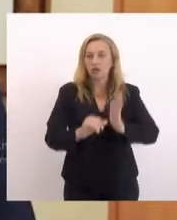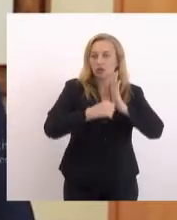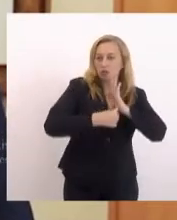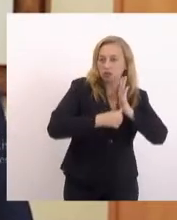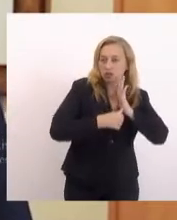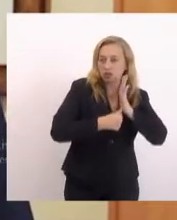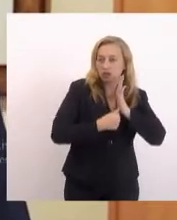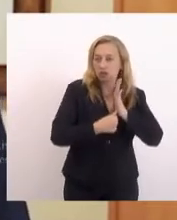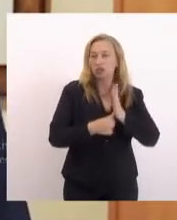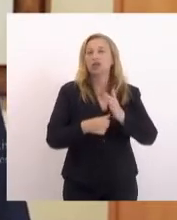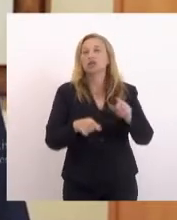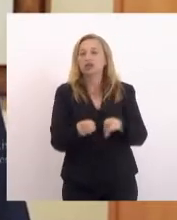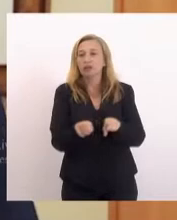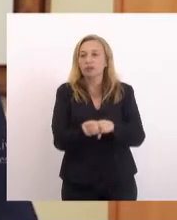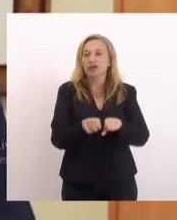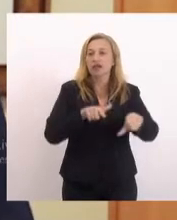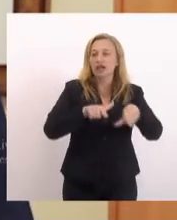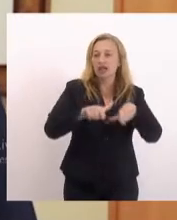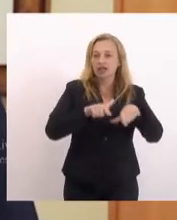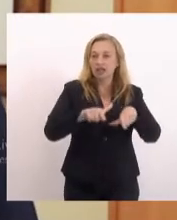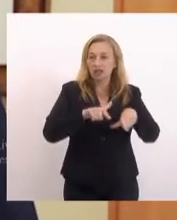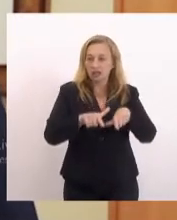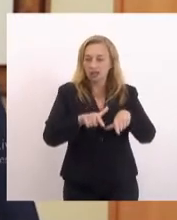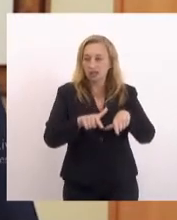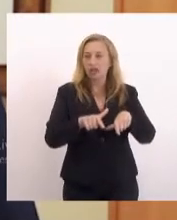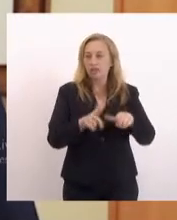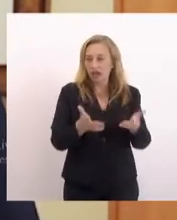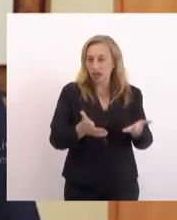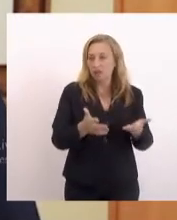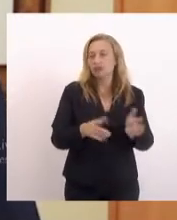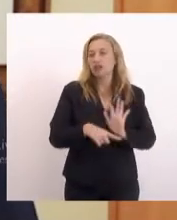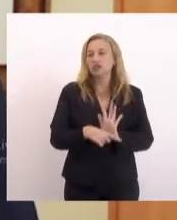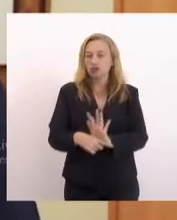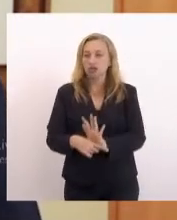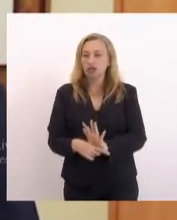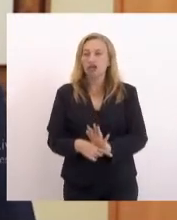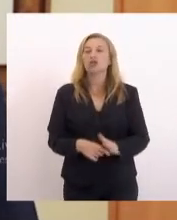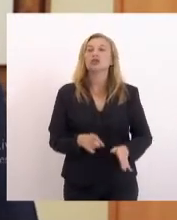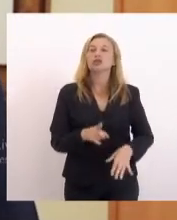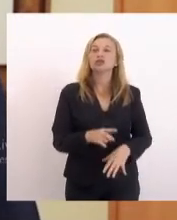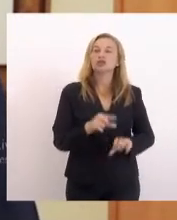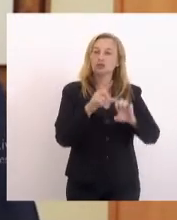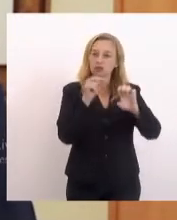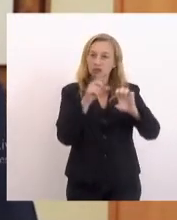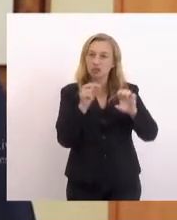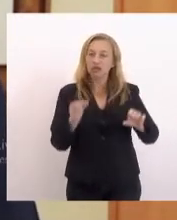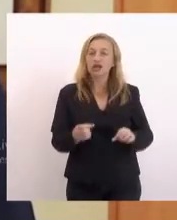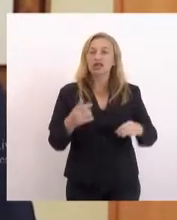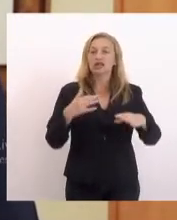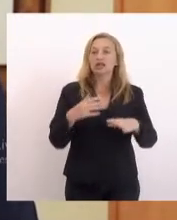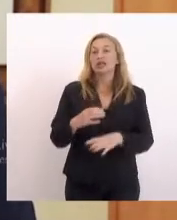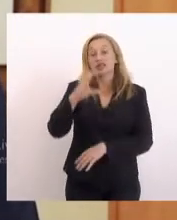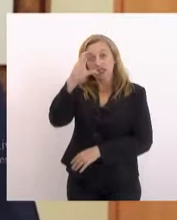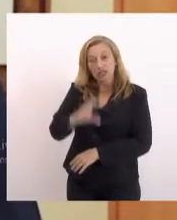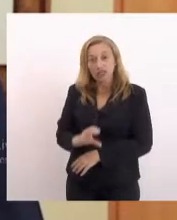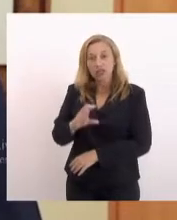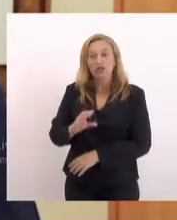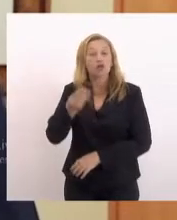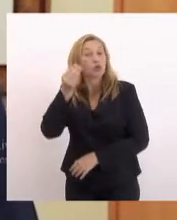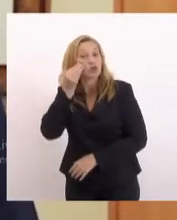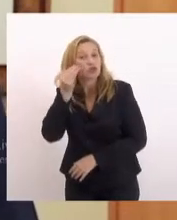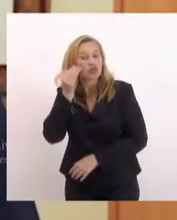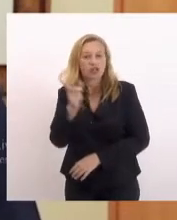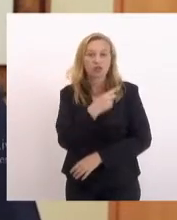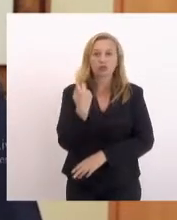balcão de empregos e incentivo aos nossos microempreendedores. Estamos garantindo cidadania e oportunidade à